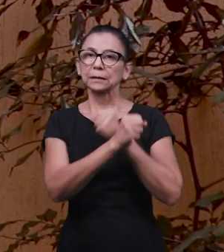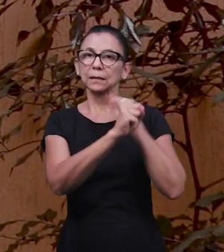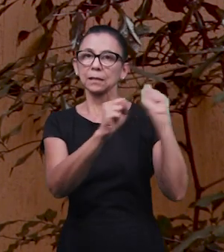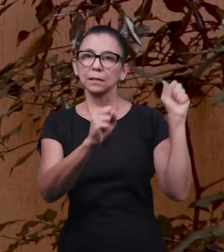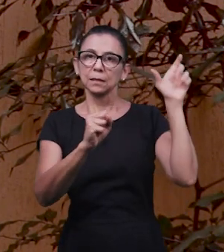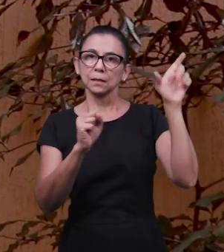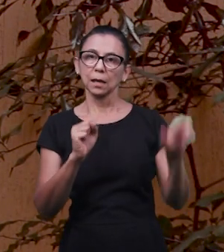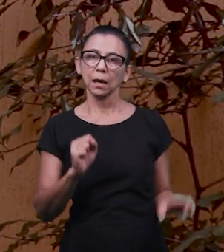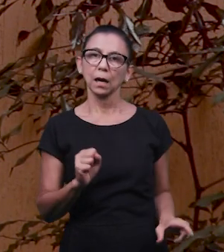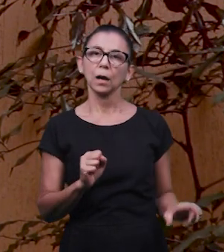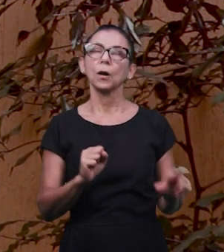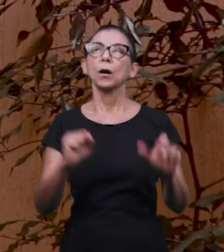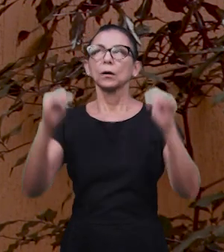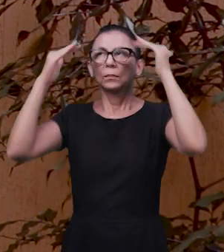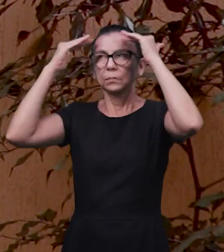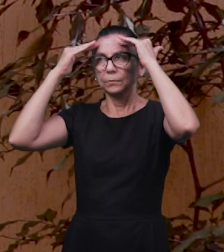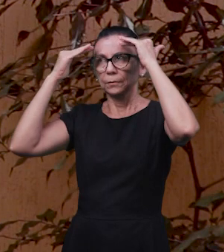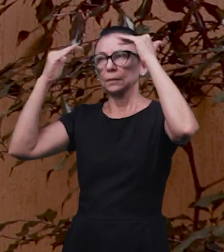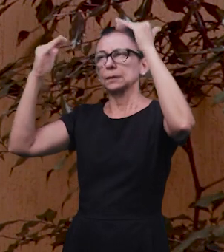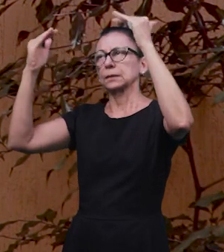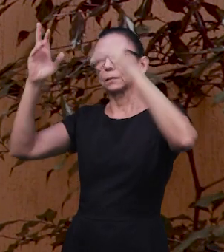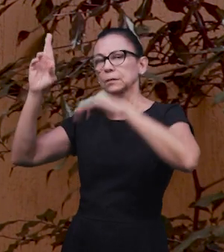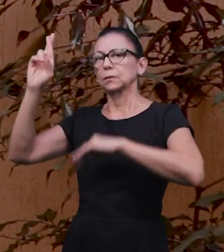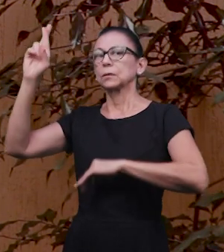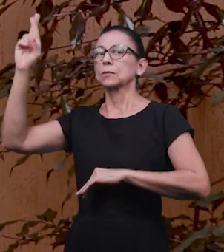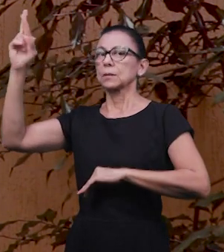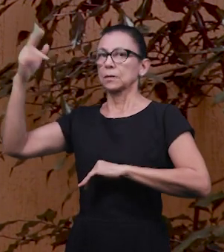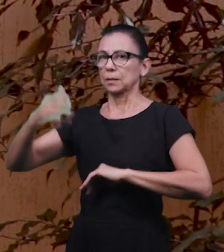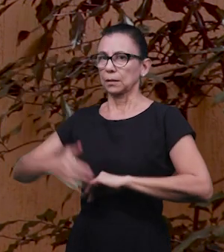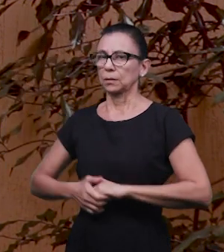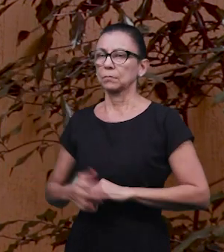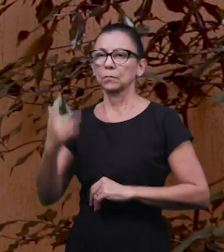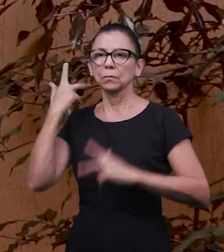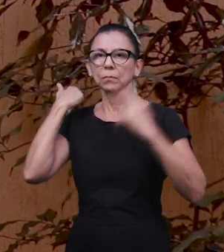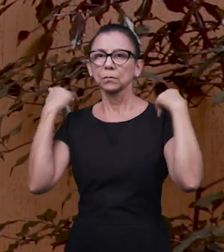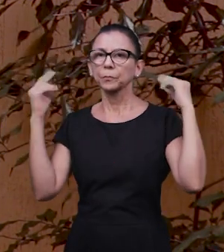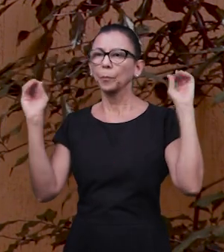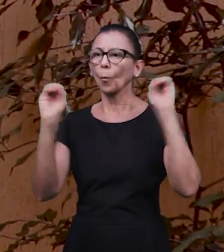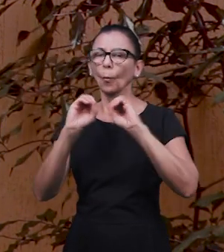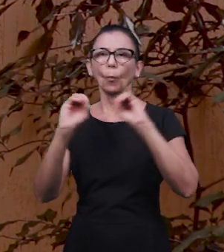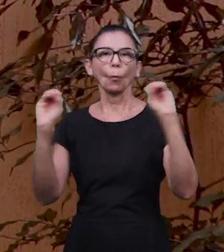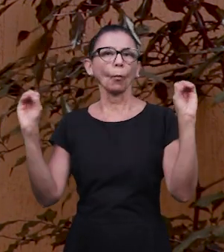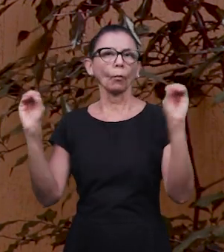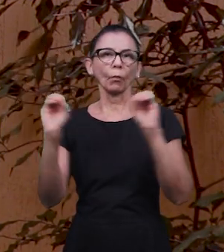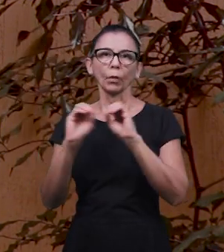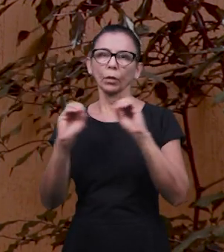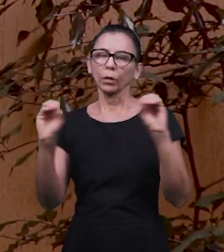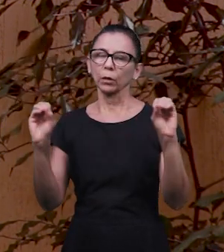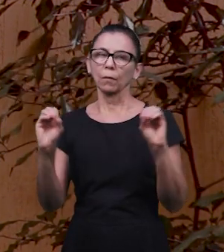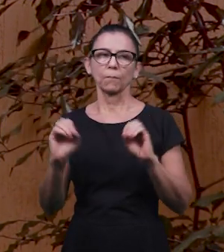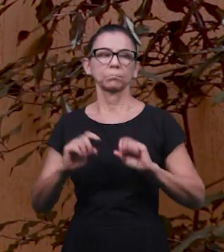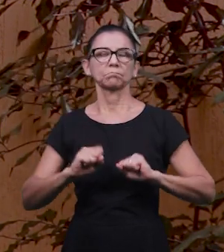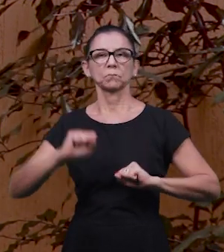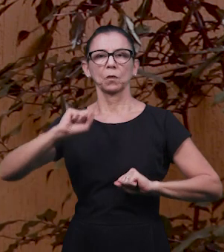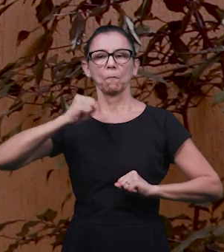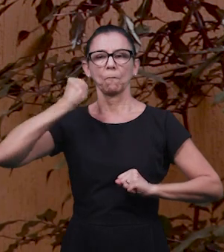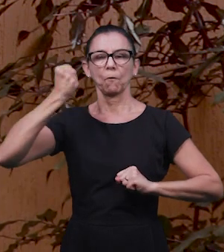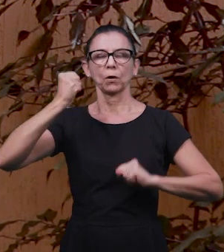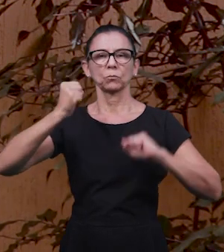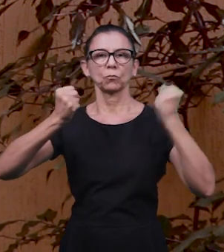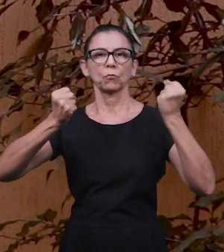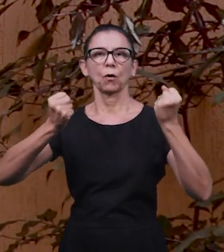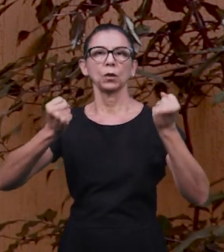nasceria não cortaria os seus cabelos e nesta obediência estaria a bênção de Sansão.